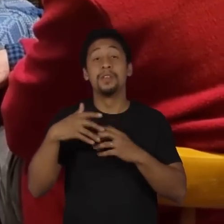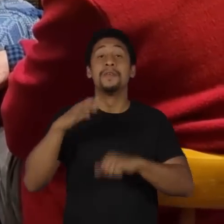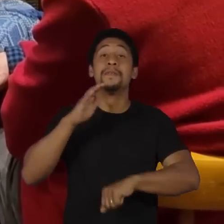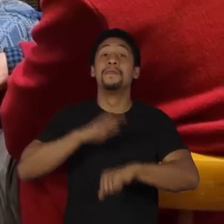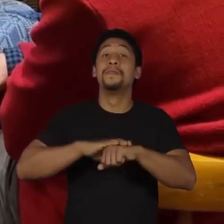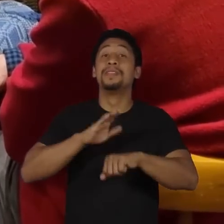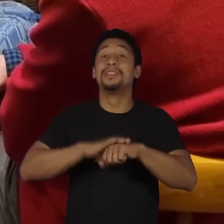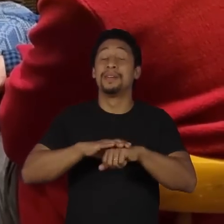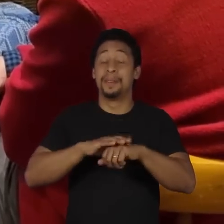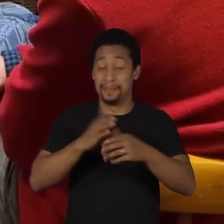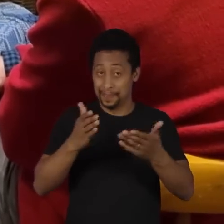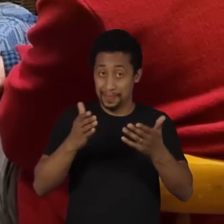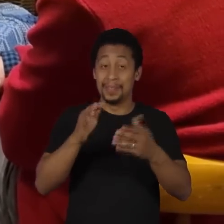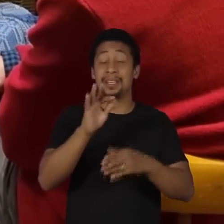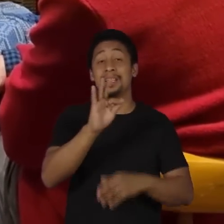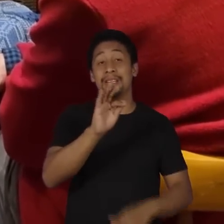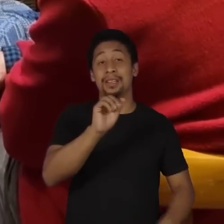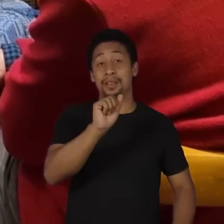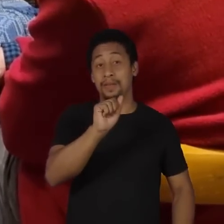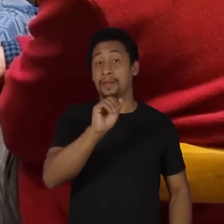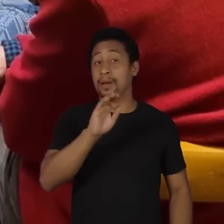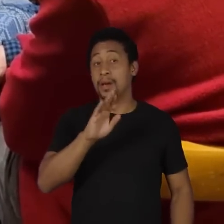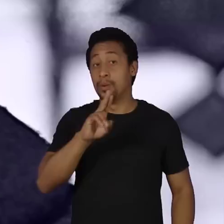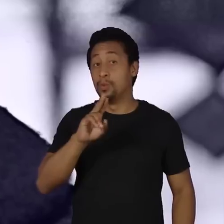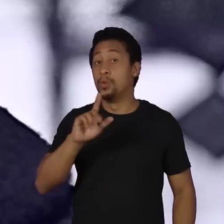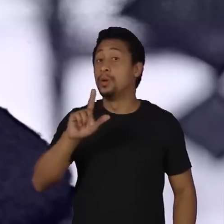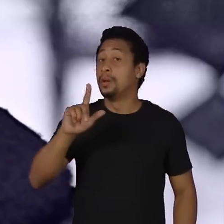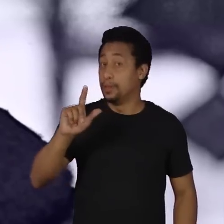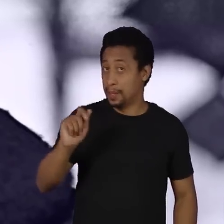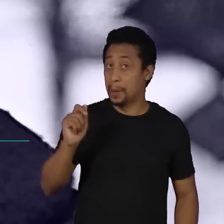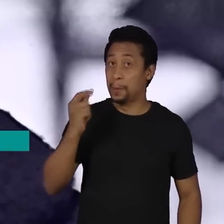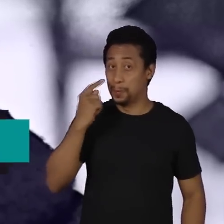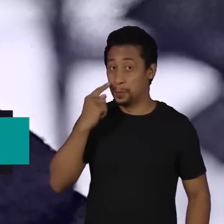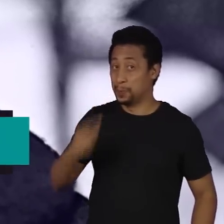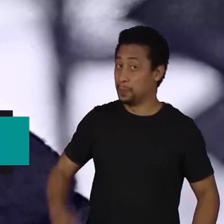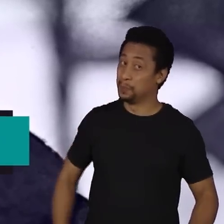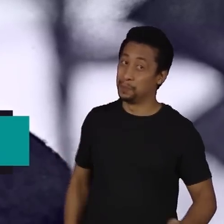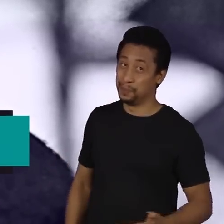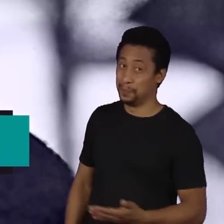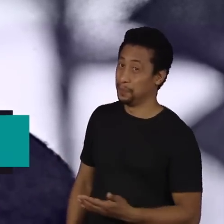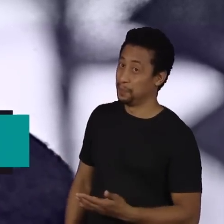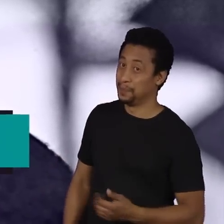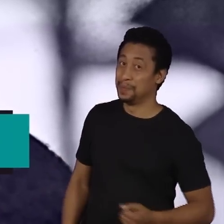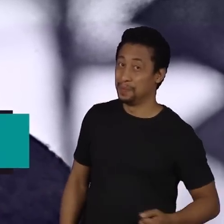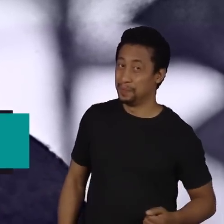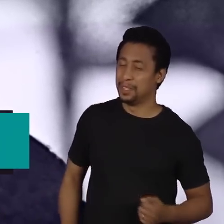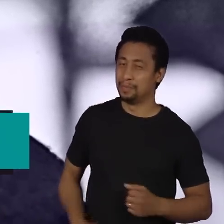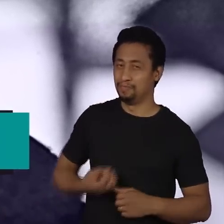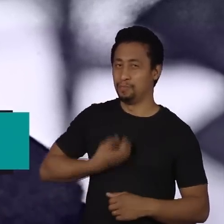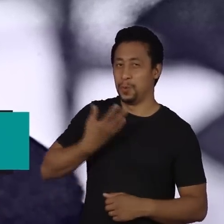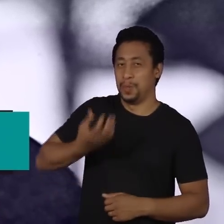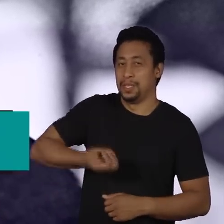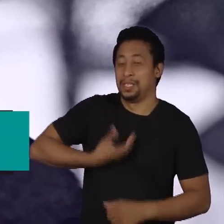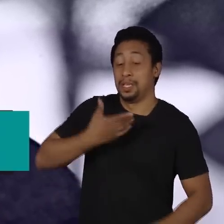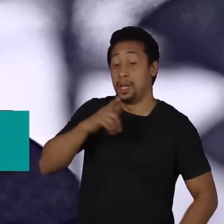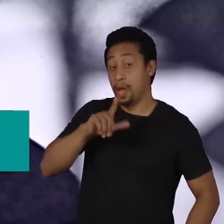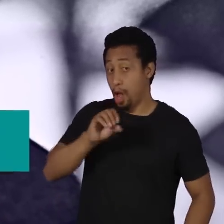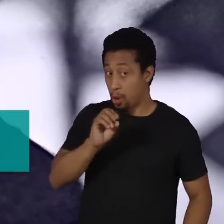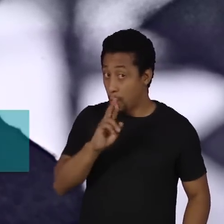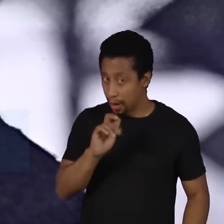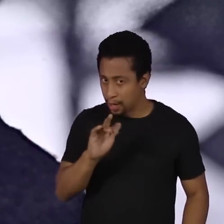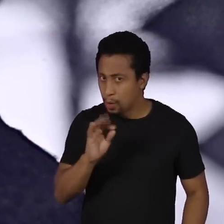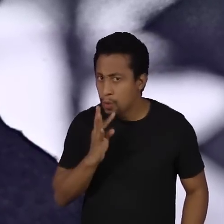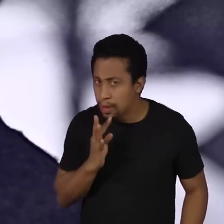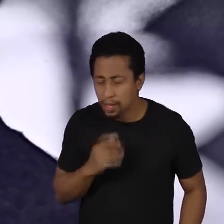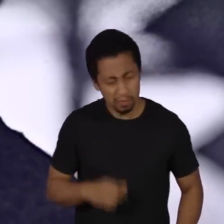do Lorca. Você gosta do Lorca? Eu falei, pô, eu amo Lorca. Ela falou, você sabe poesias do Lorca? Eu falei, isso aí. Aí